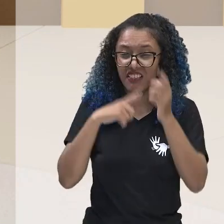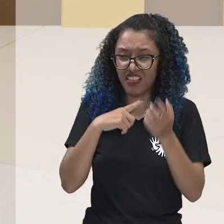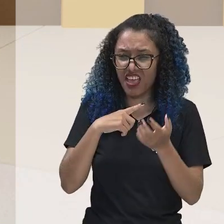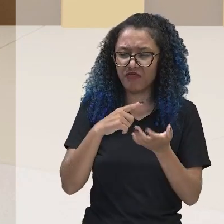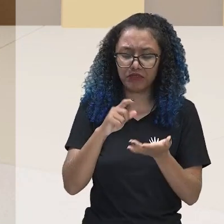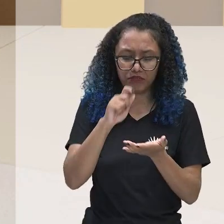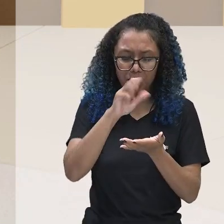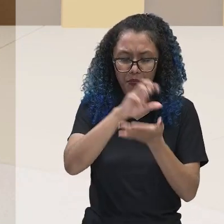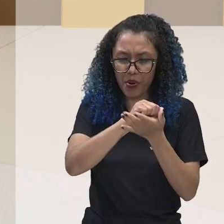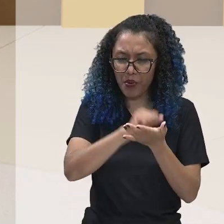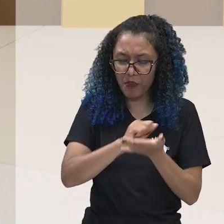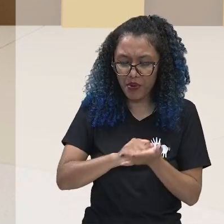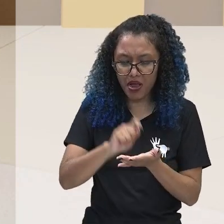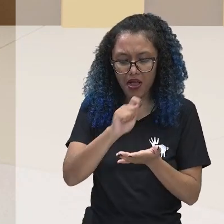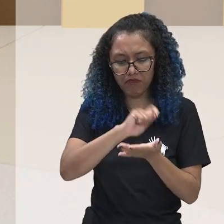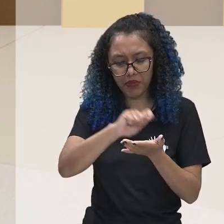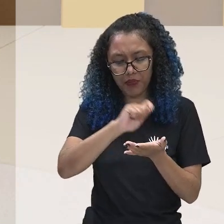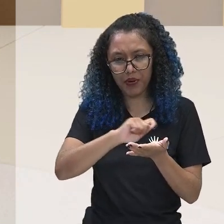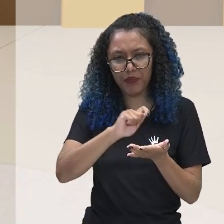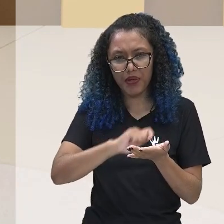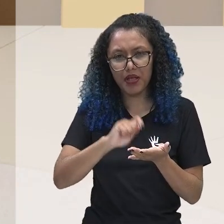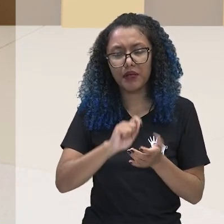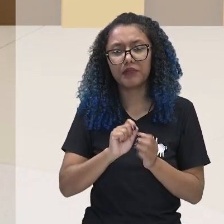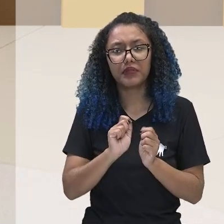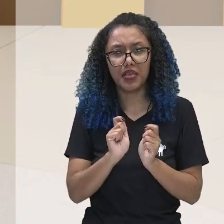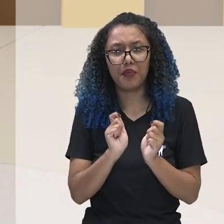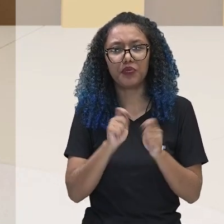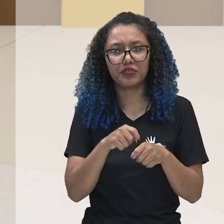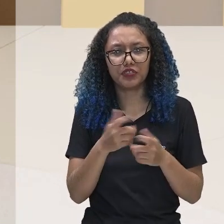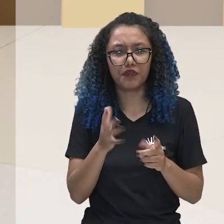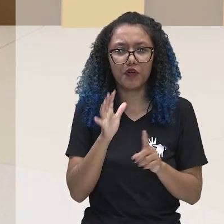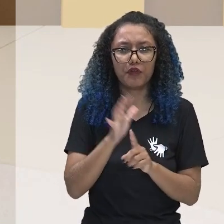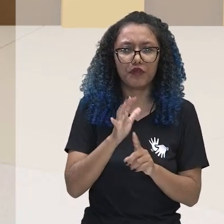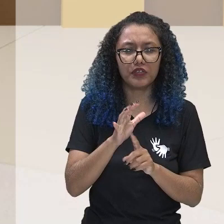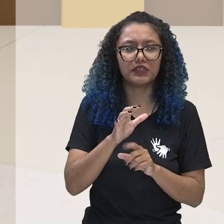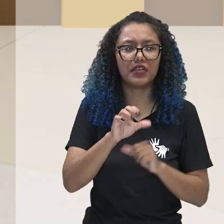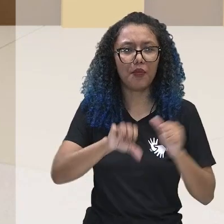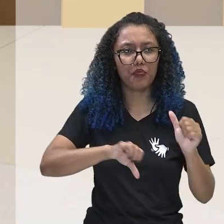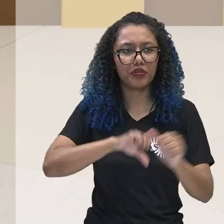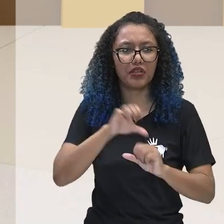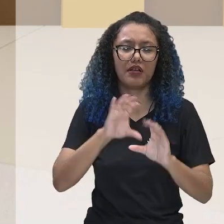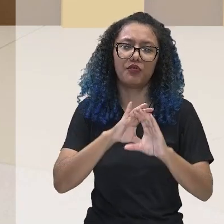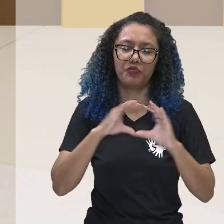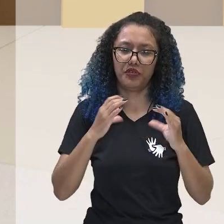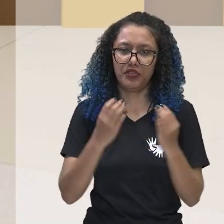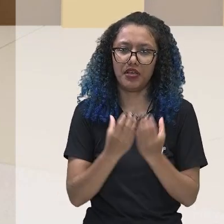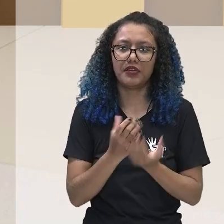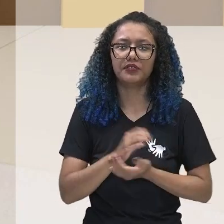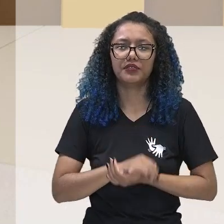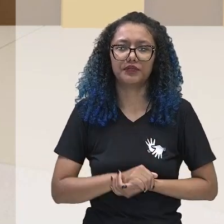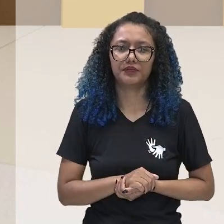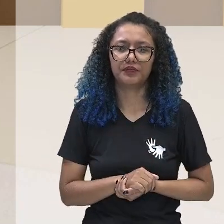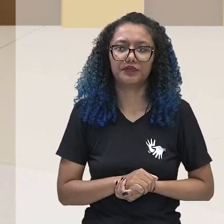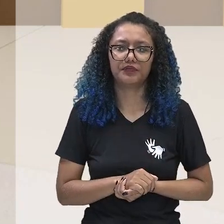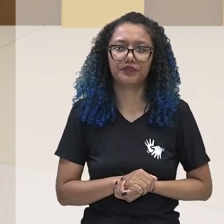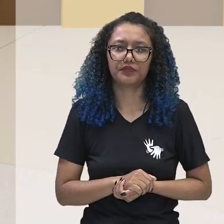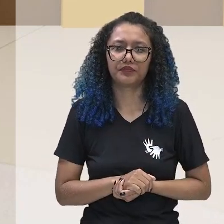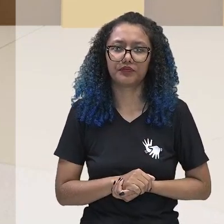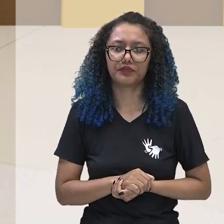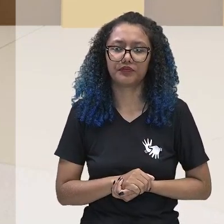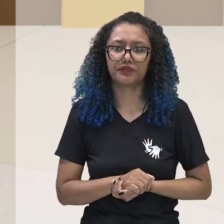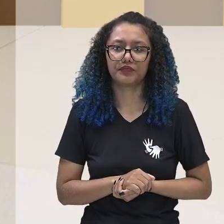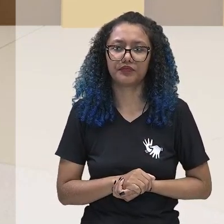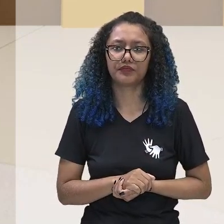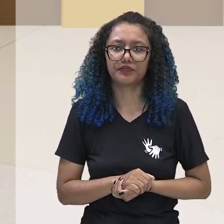quais ideias podem impactar a tua comunidade. O portfólio, para a gente entender melhor, ele é uma coleção de todo o trabalho